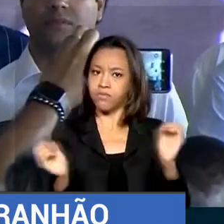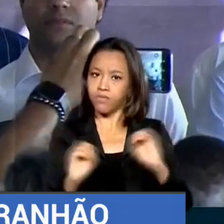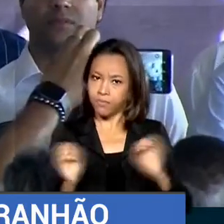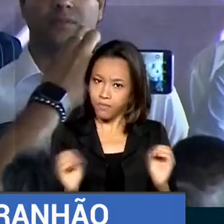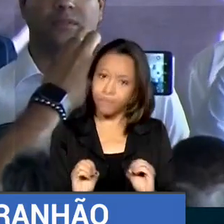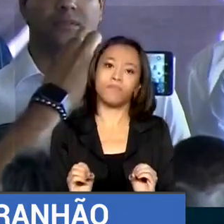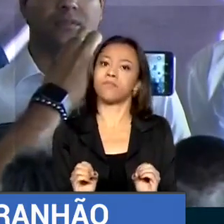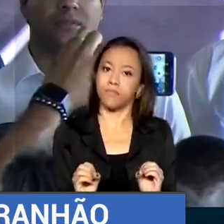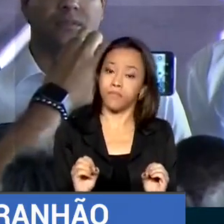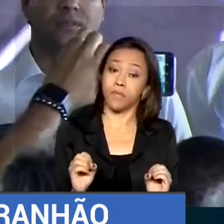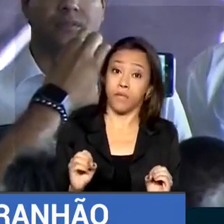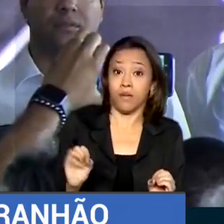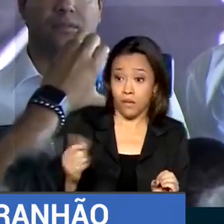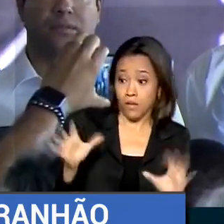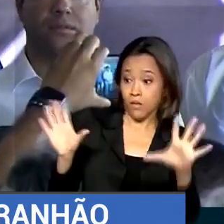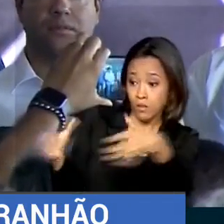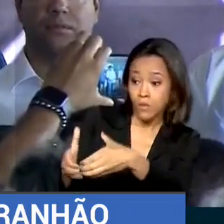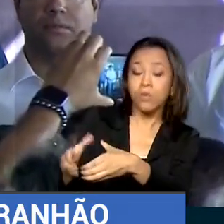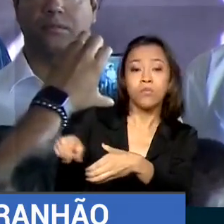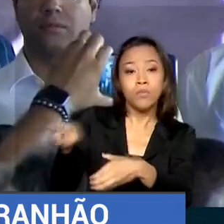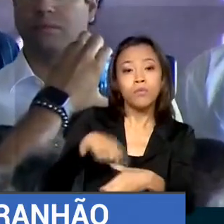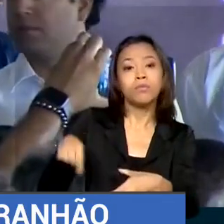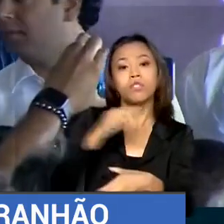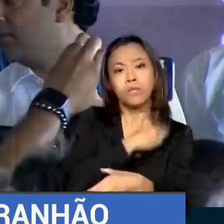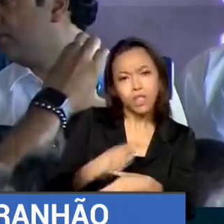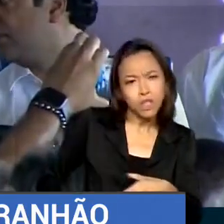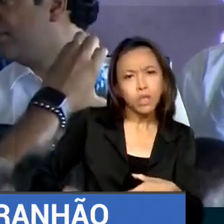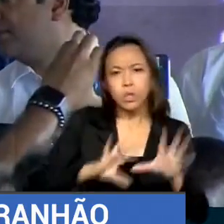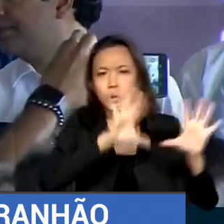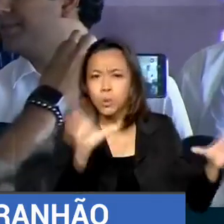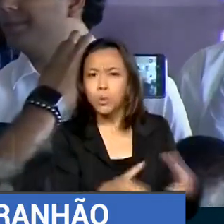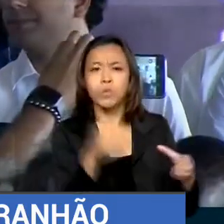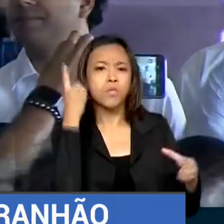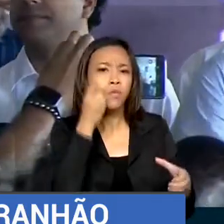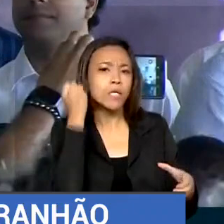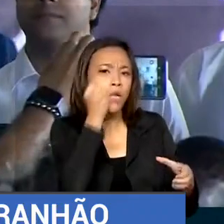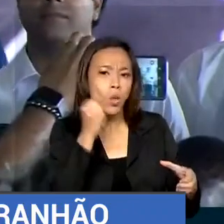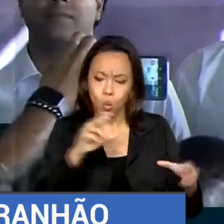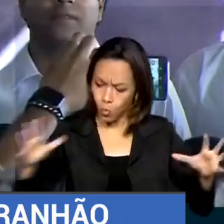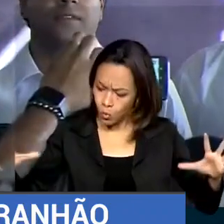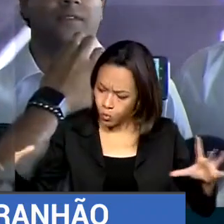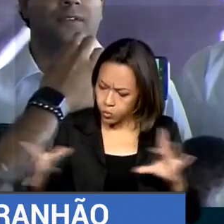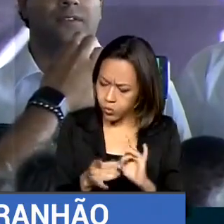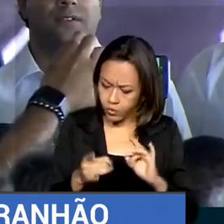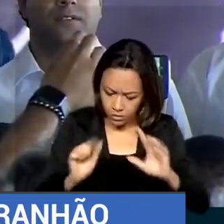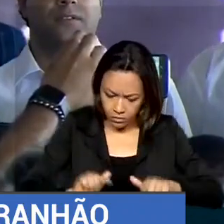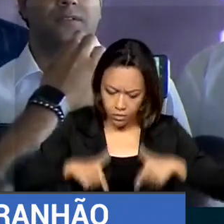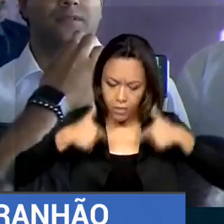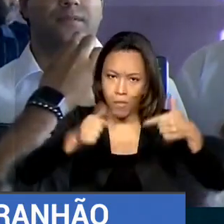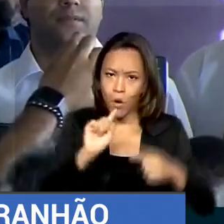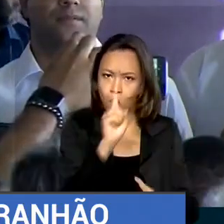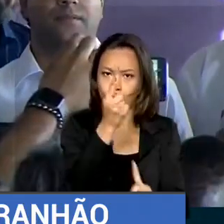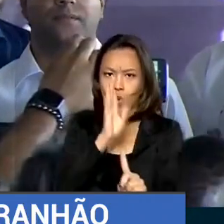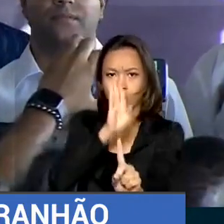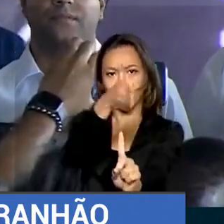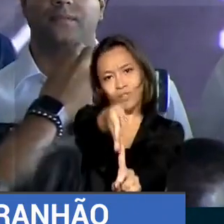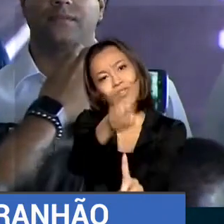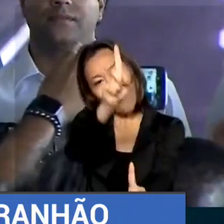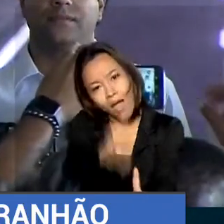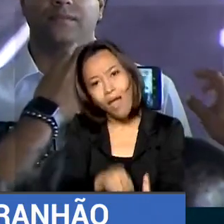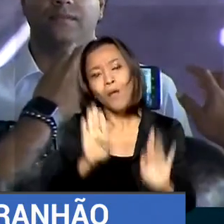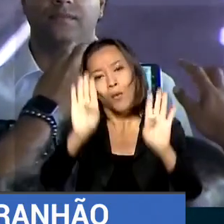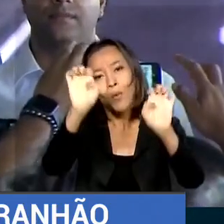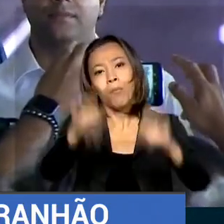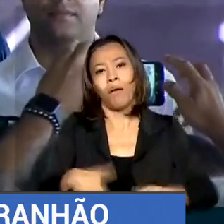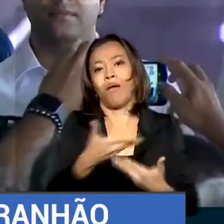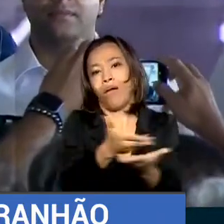pelos ministros e pelos parlamentares também, que trabalham em conjunto, visando um só objetivo: o bem-estar do seu